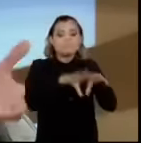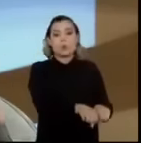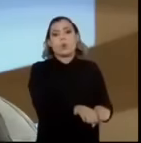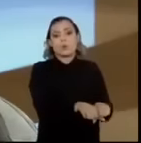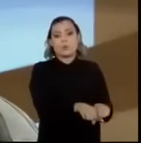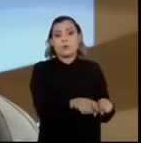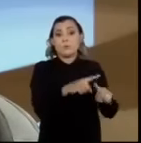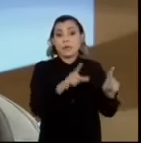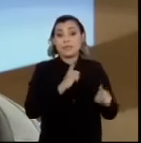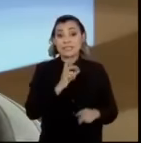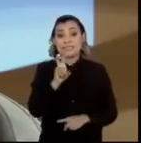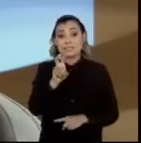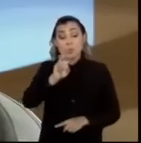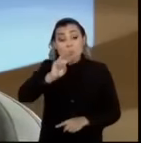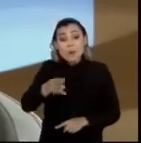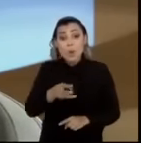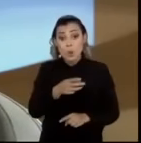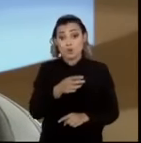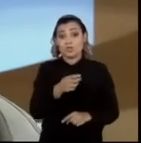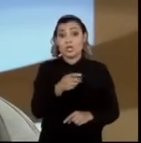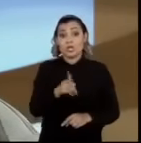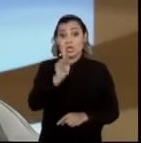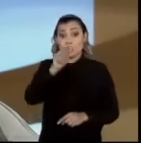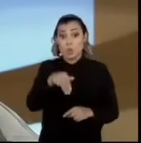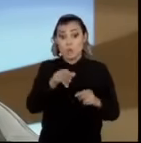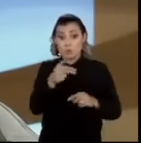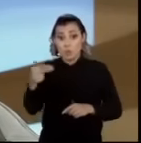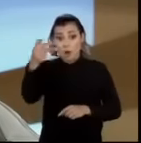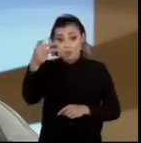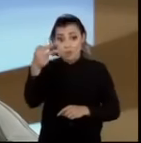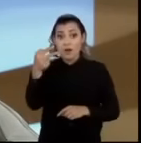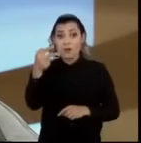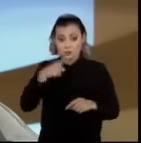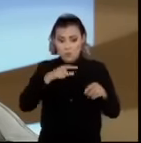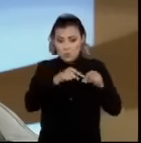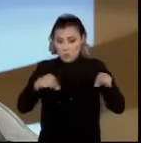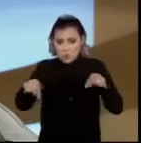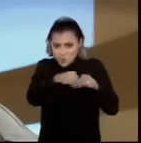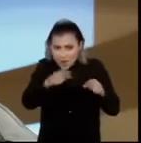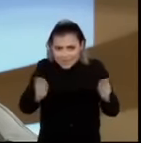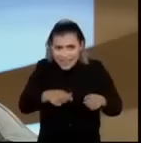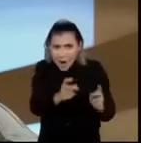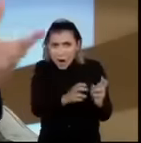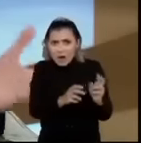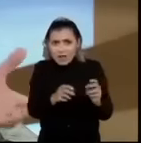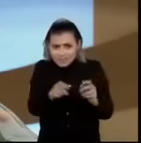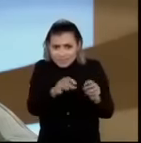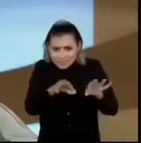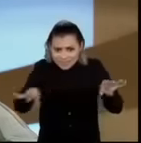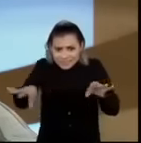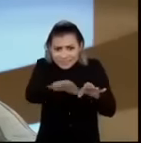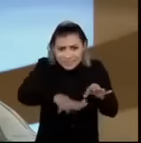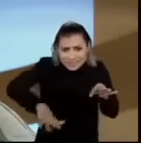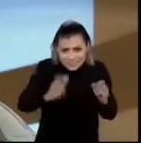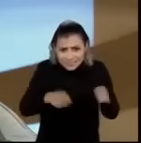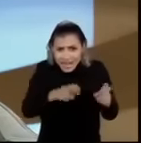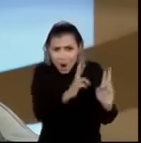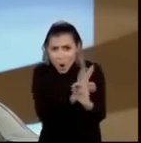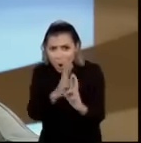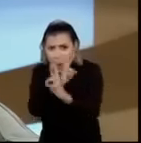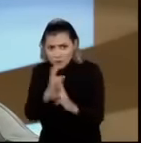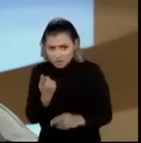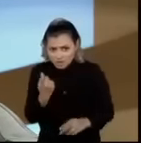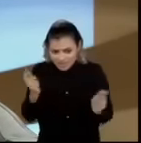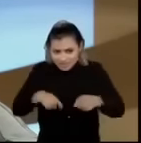região com 5 milhões de quilômetros quadrados, não há operação de comando e controle, fiscalização, que dê conta de tomar conta disso